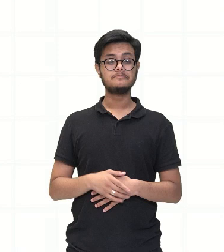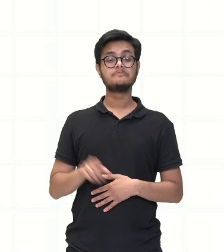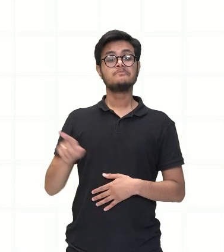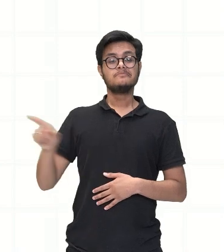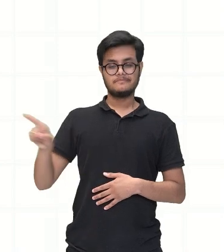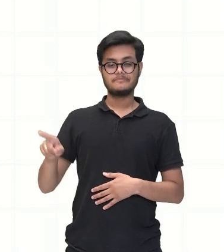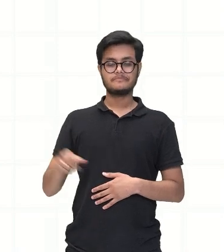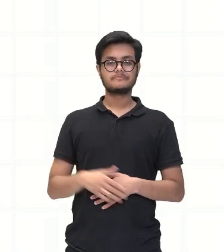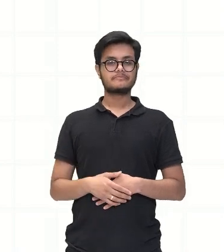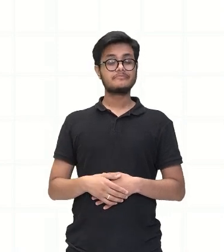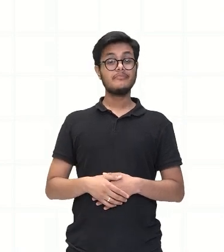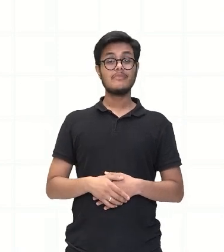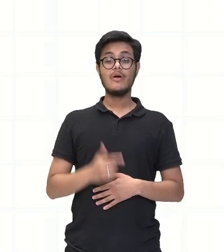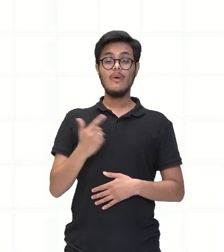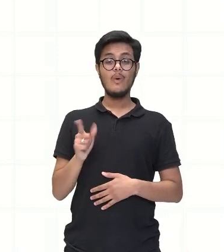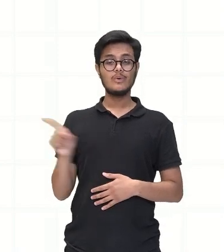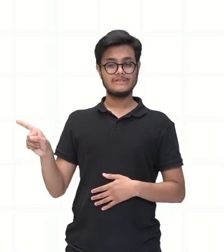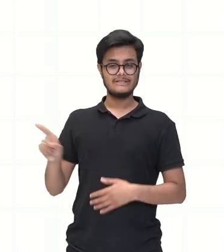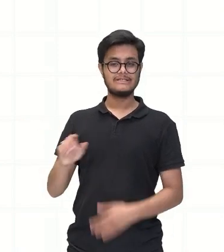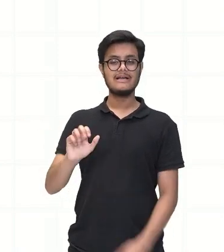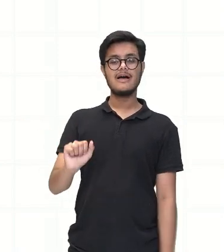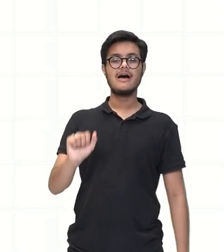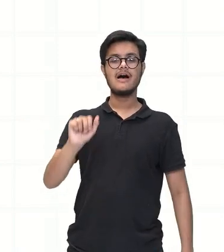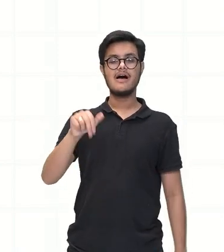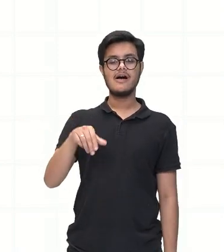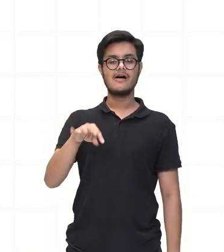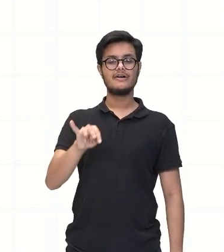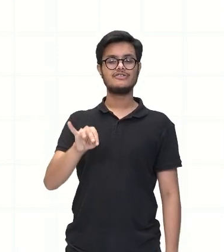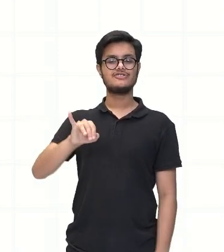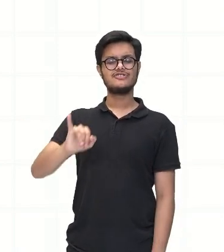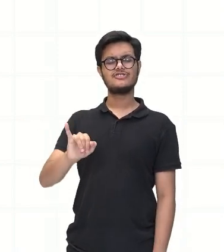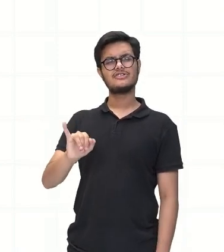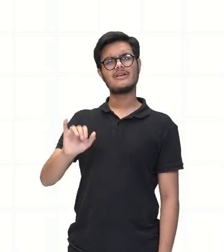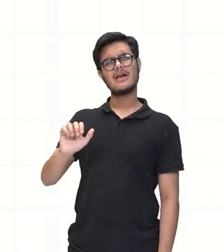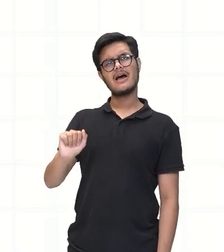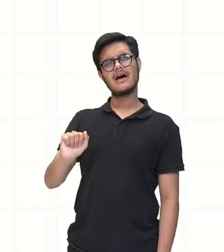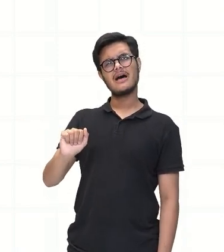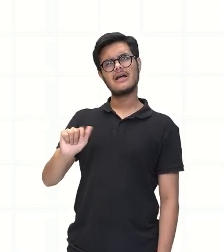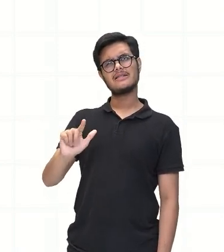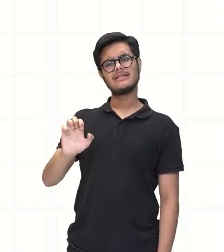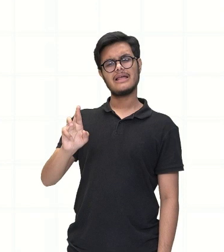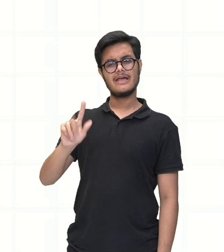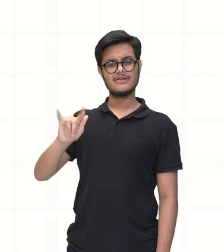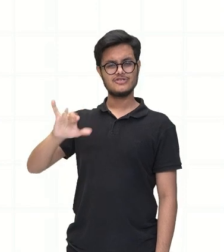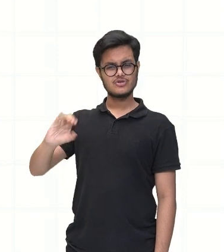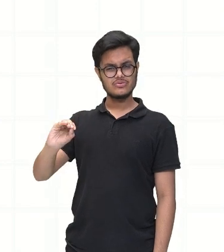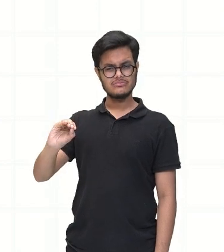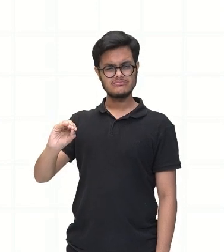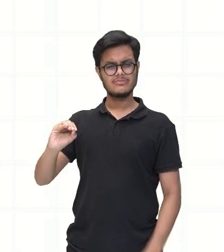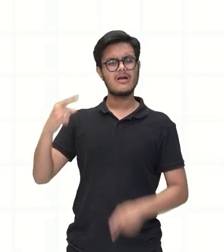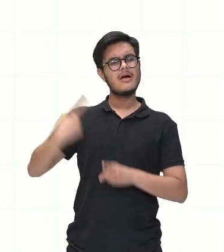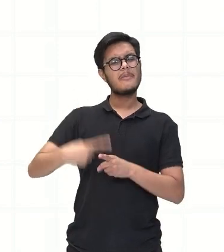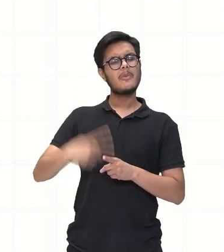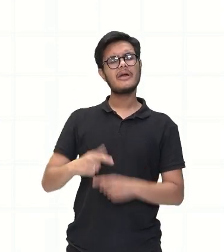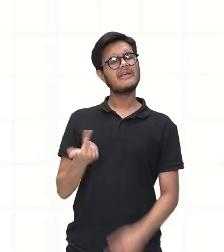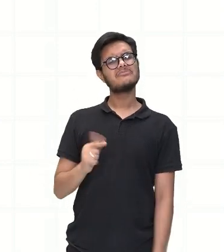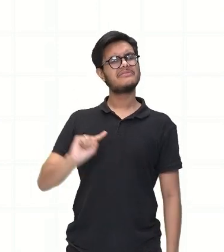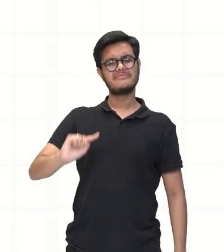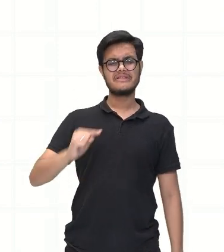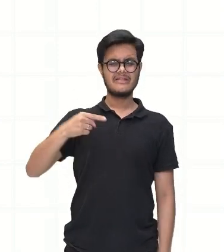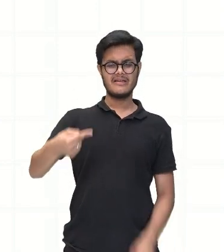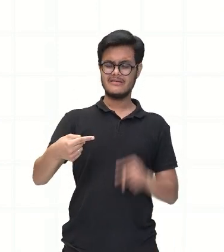Antialérgico. Notem aí, ó. Antialérgico. Professor, por que antialérgico não